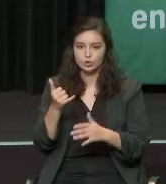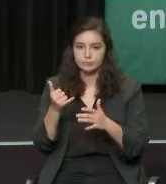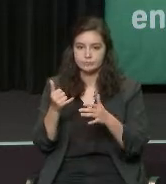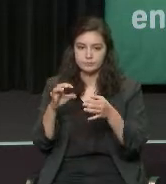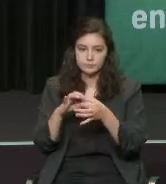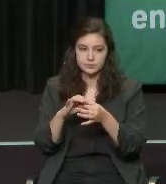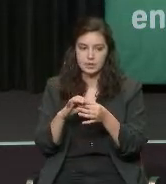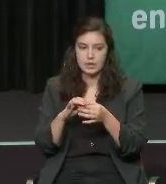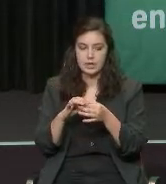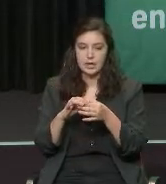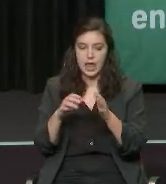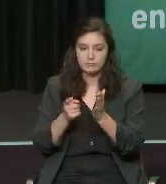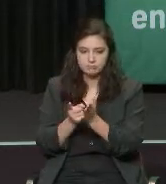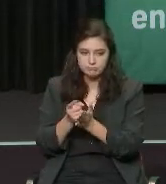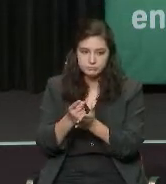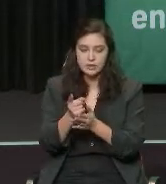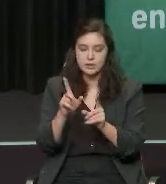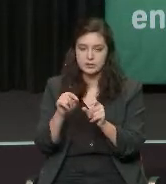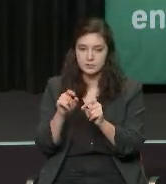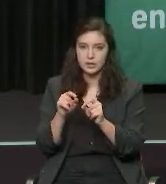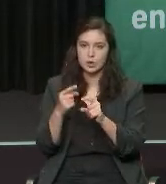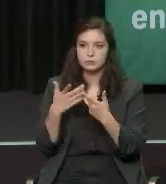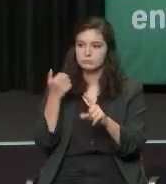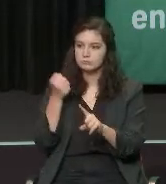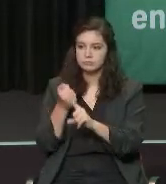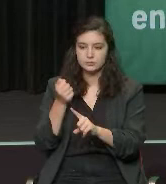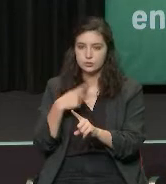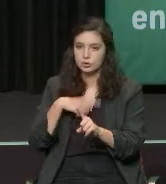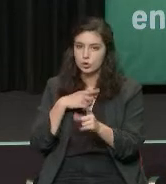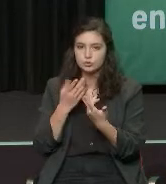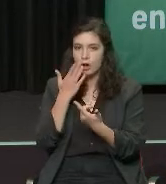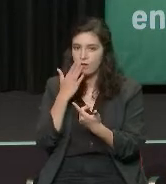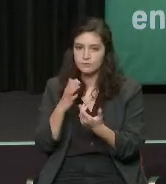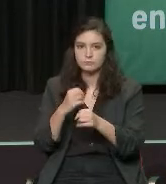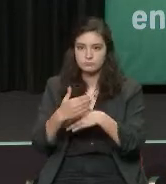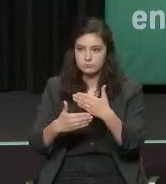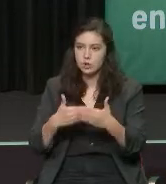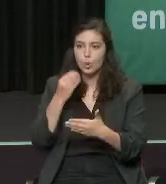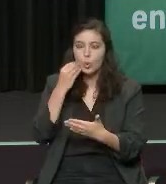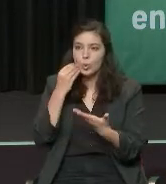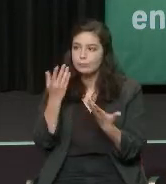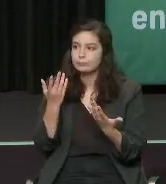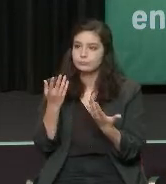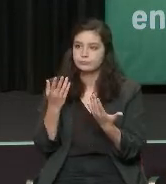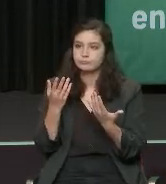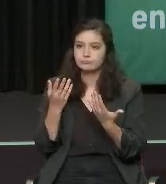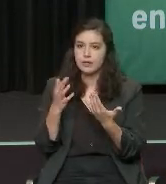Também a sequestração do carbono, o mapping do carbono. Trata-se de desafios